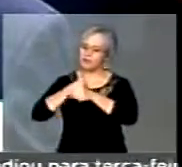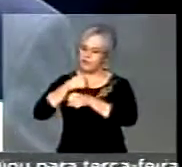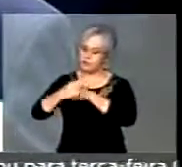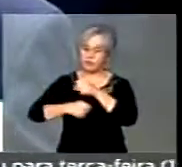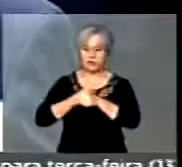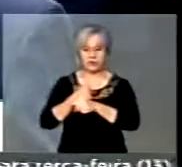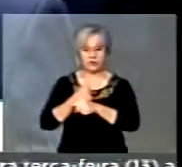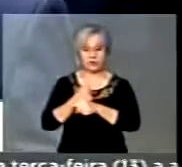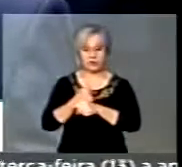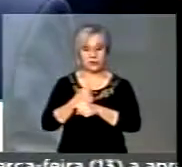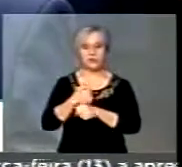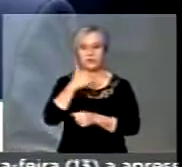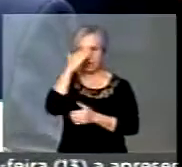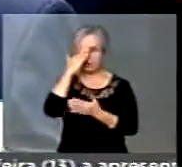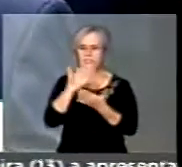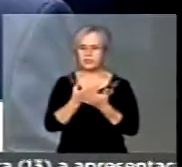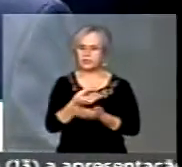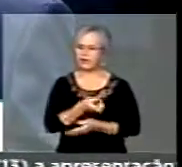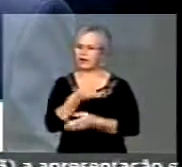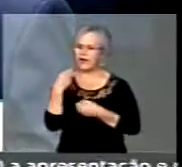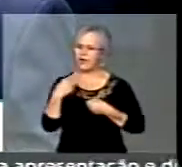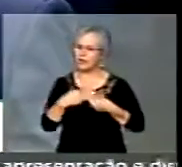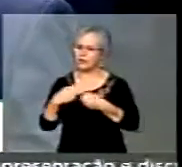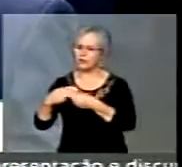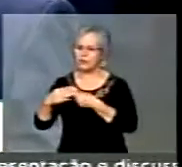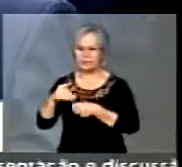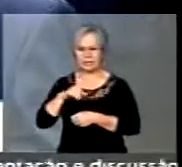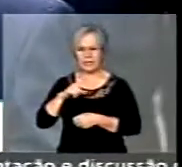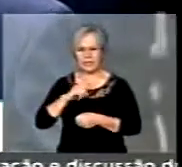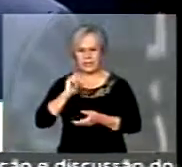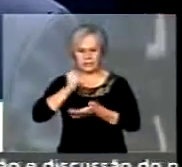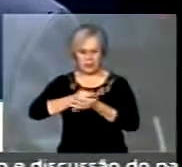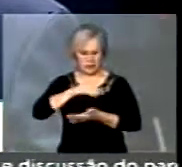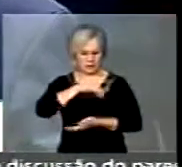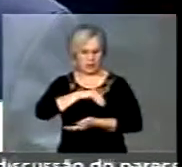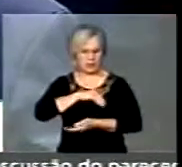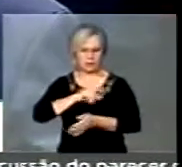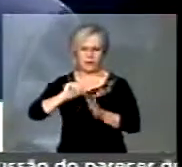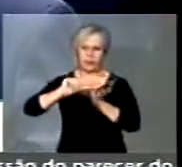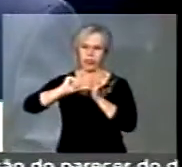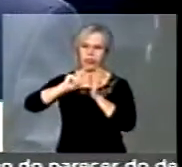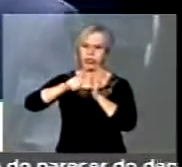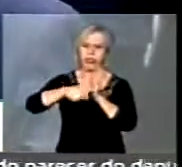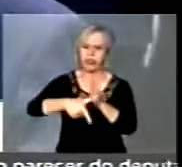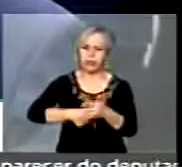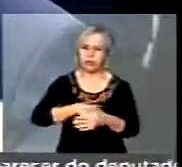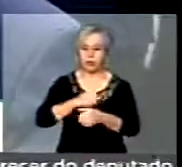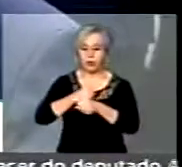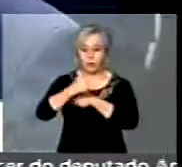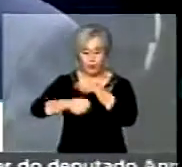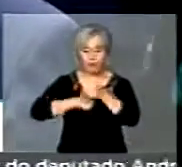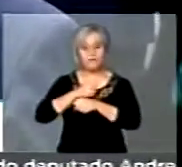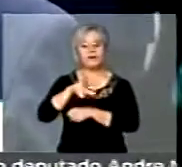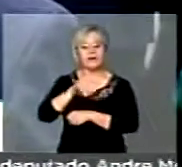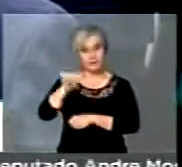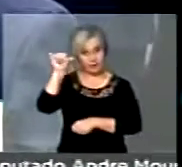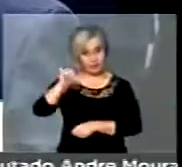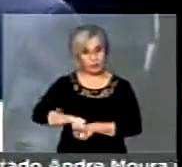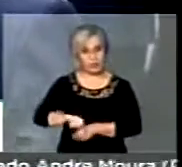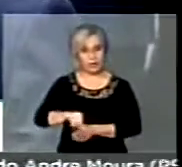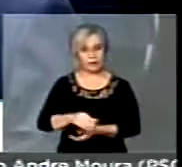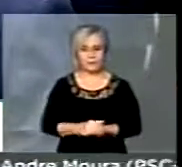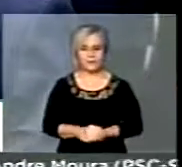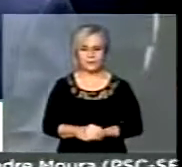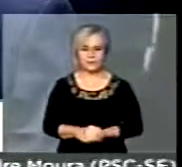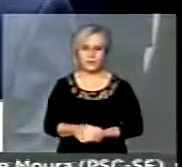vários municípios do Brasil inteiro estão atrasando seus salários. No próximo ano a tendência é piorar e temos que pensar,